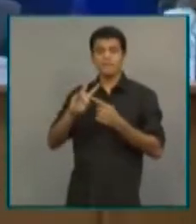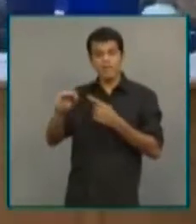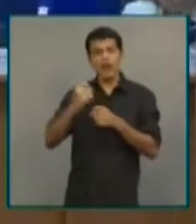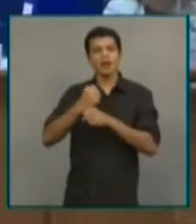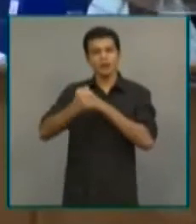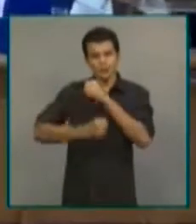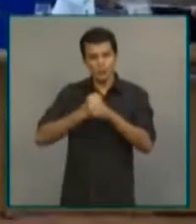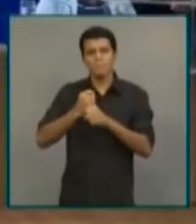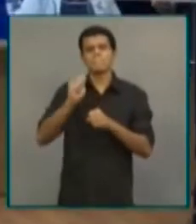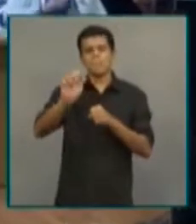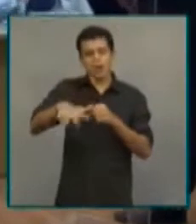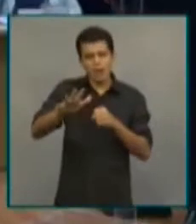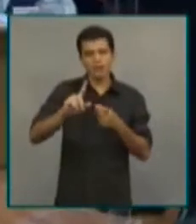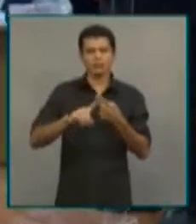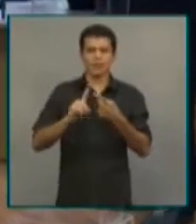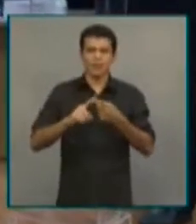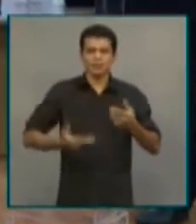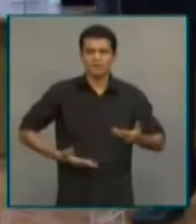a advocacia.